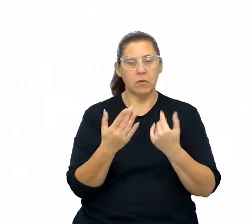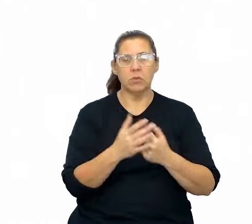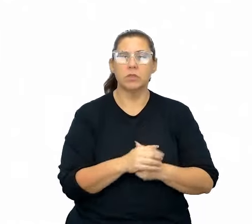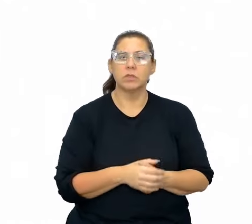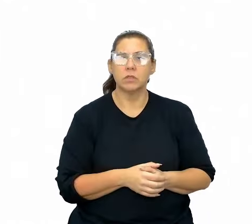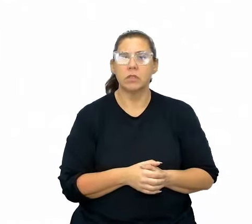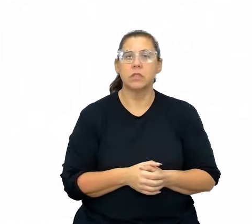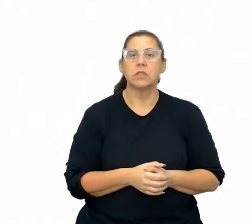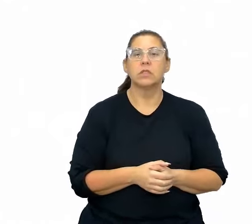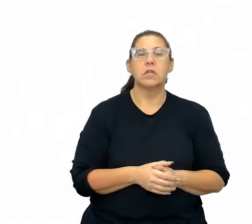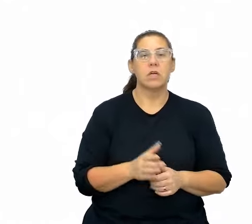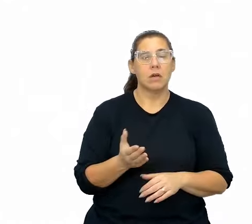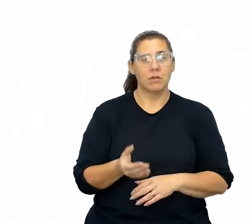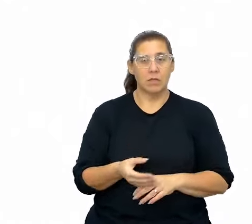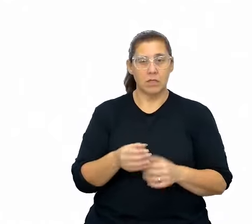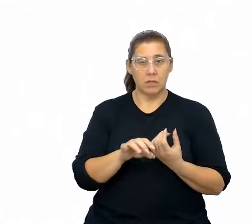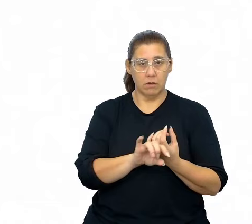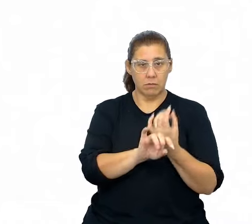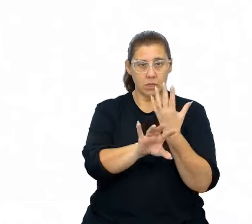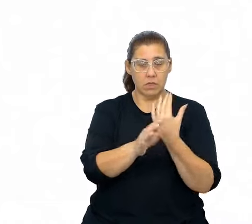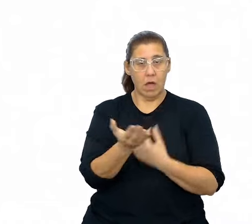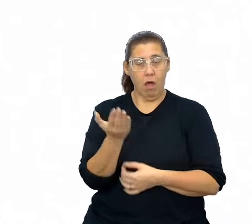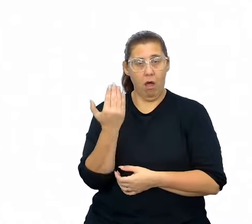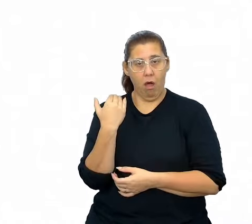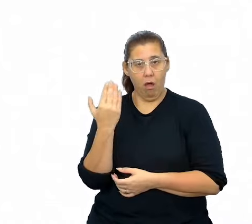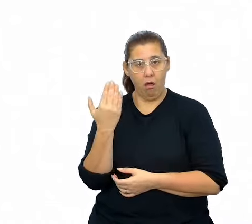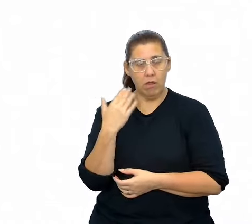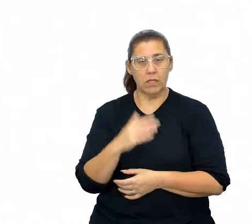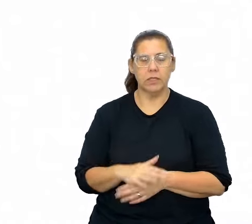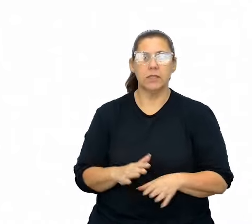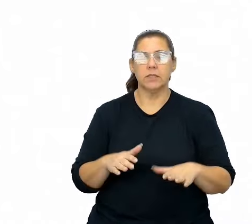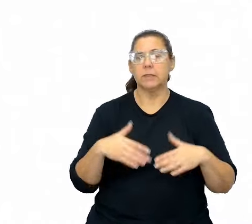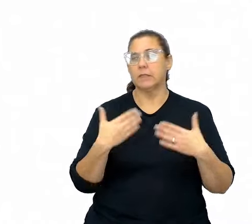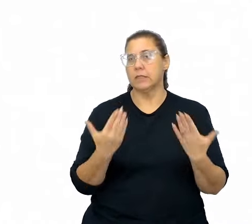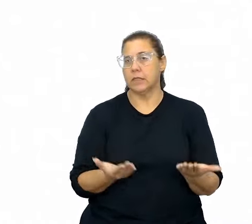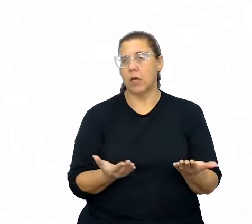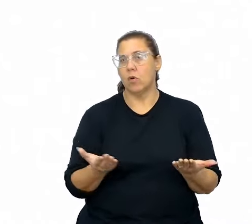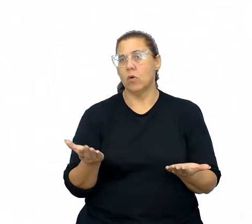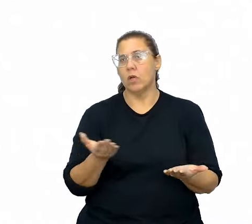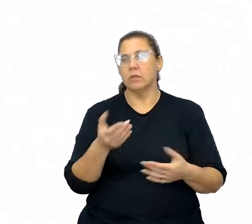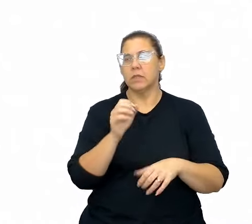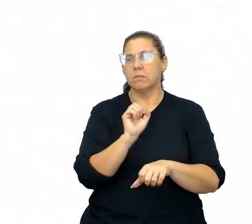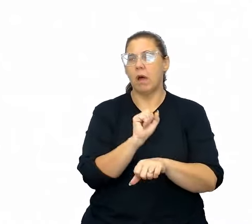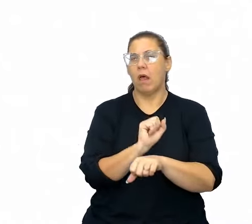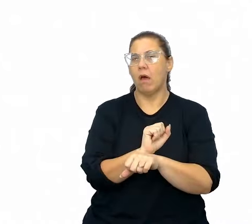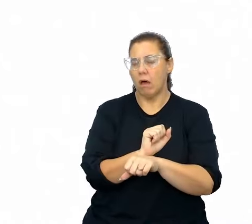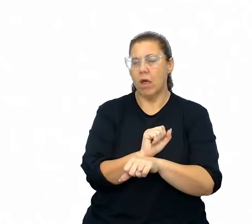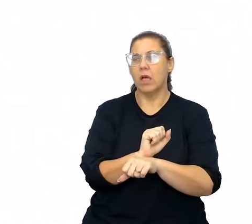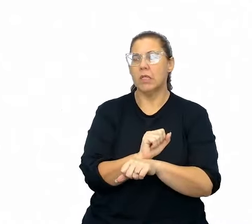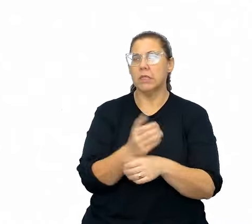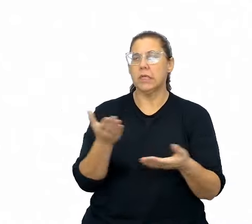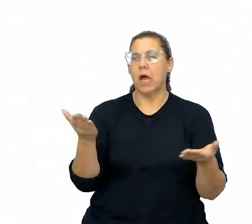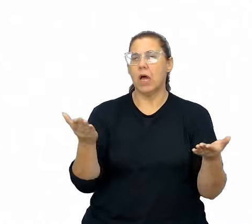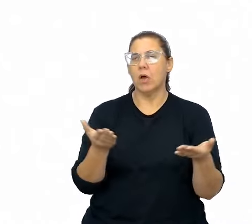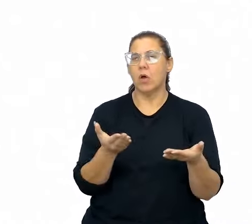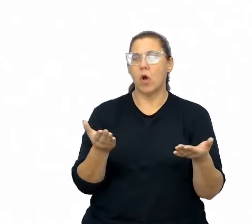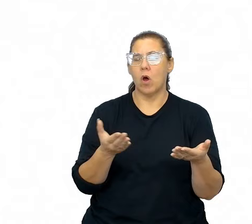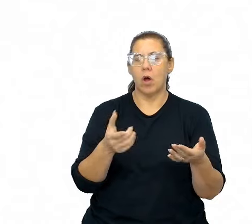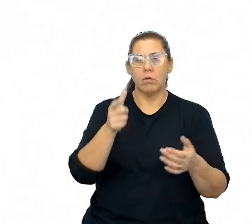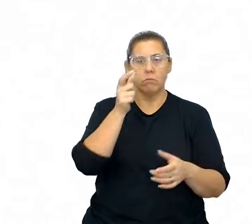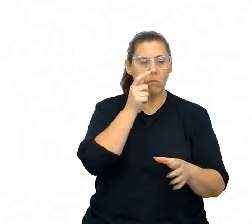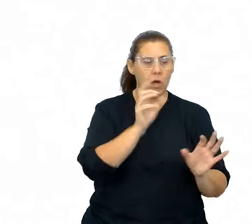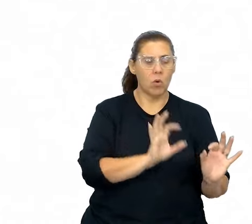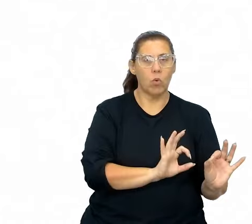nas transmissões anteriores. Então, gostaria que vocês parassem essa